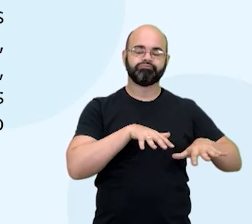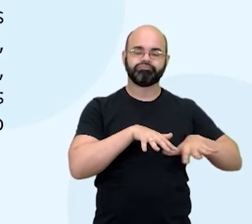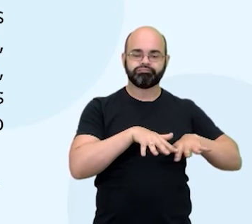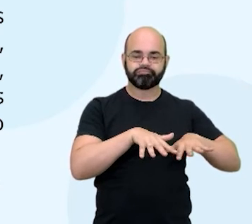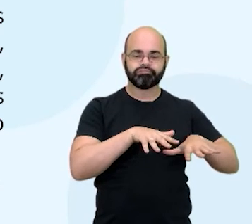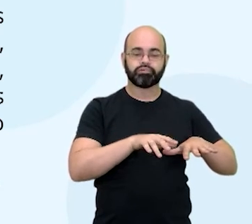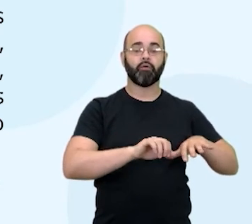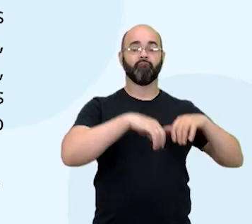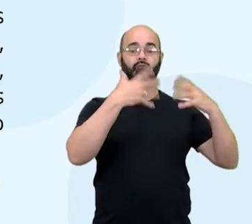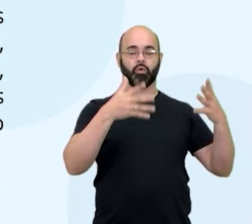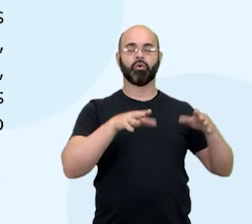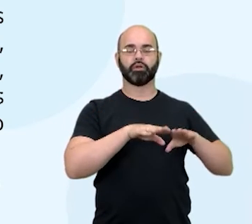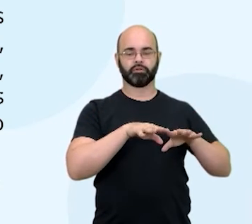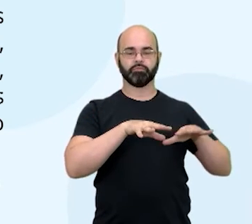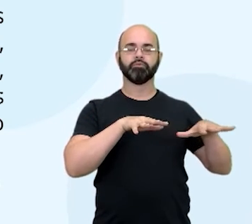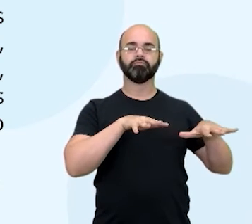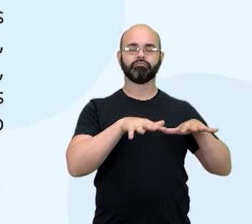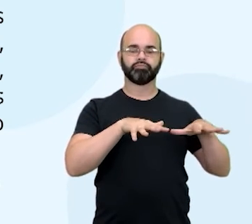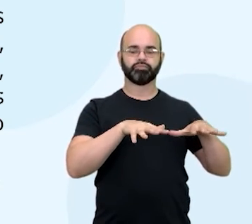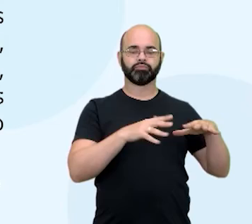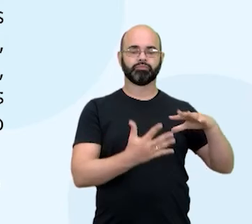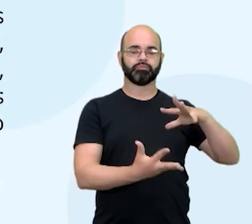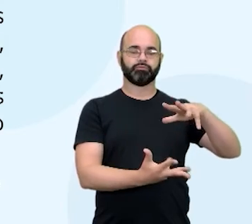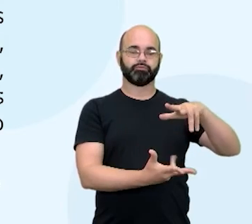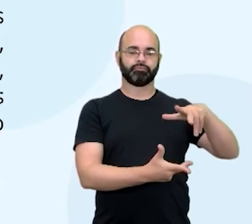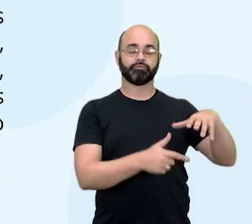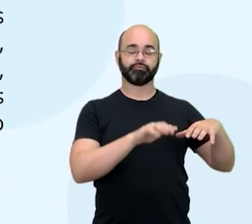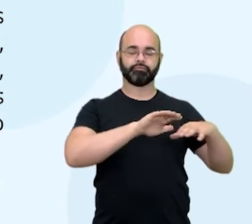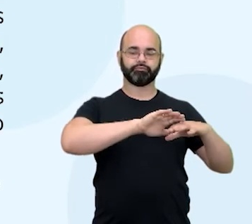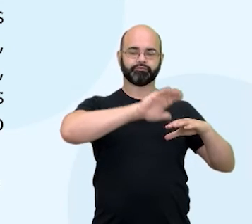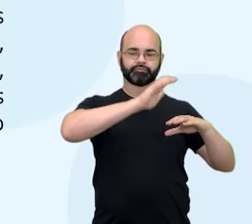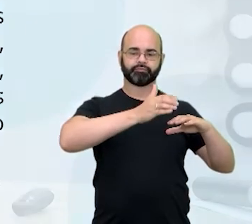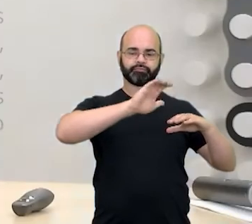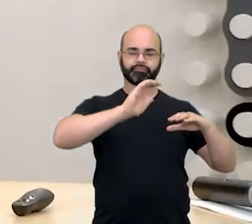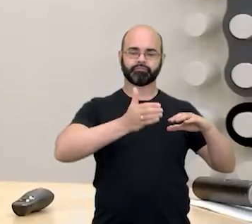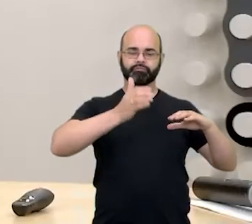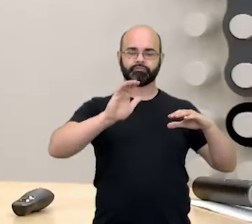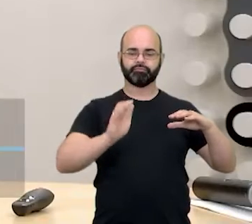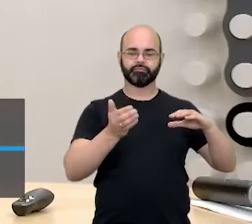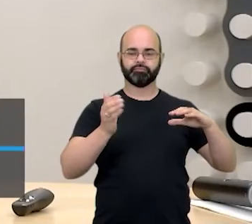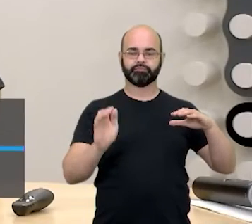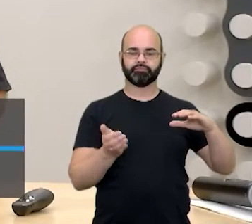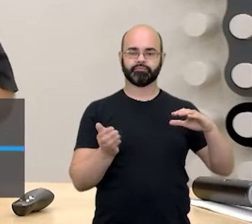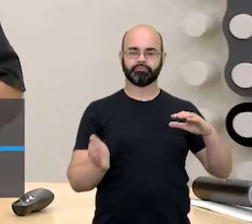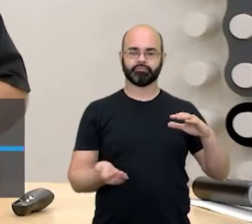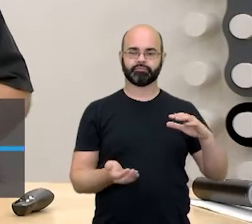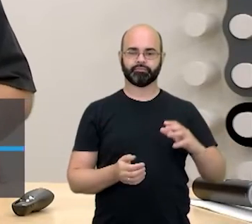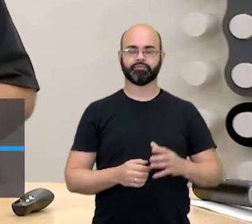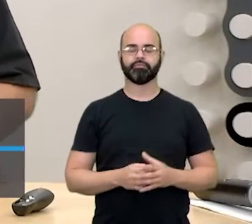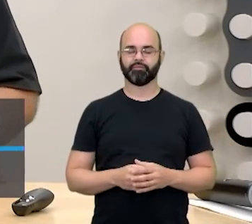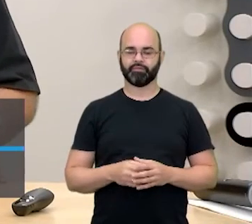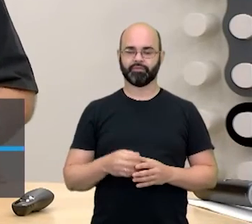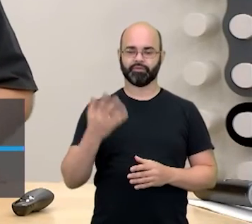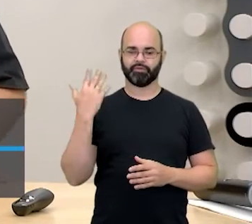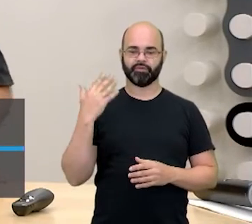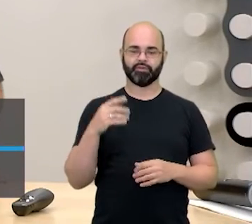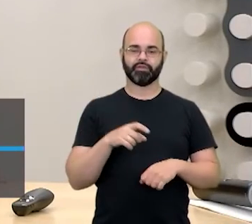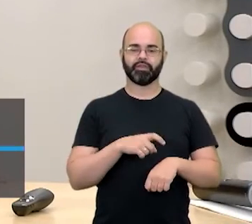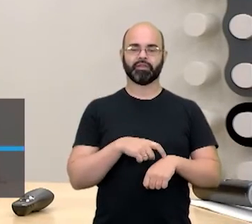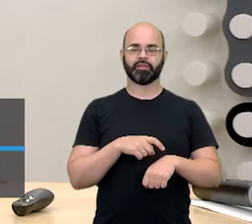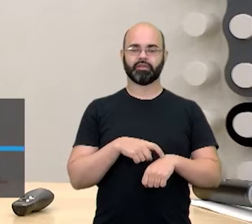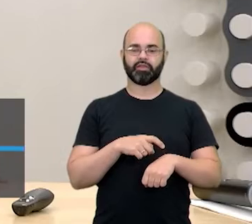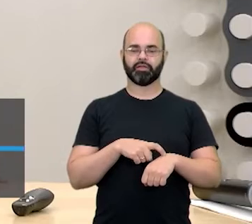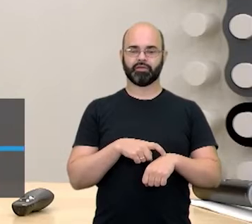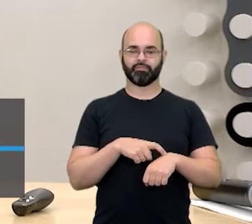responsáveis pela formação do relevo. A gente viu muito aí a questão aí da tabela do tempo geológico,